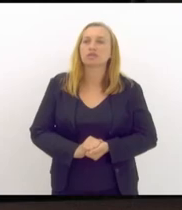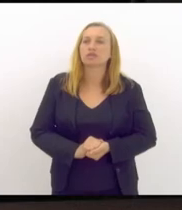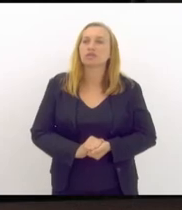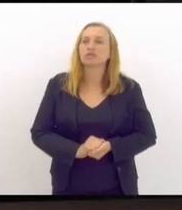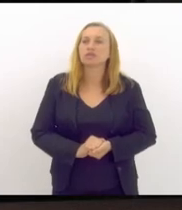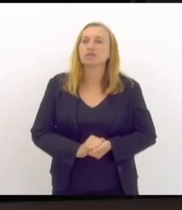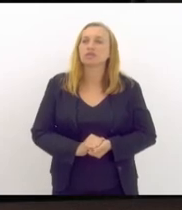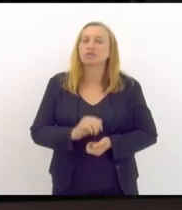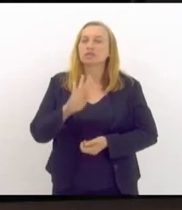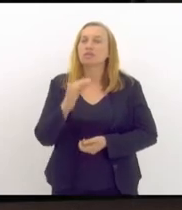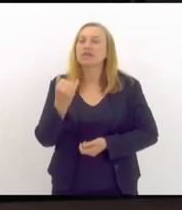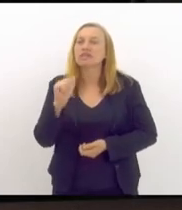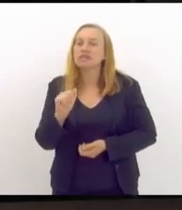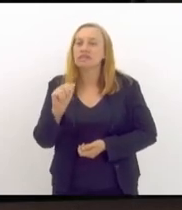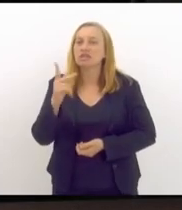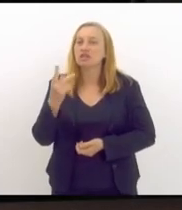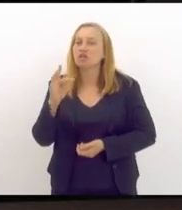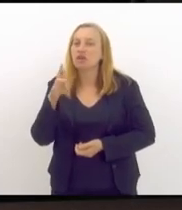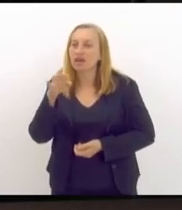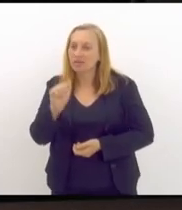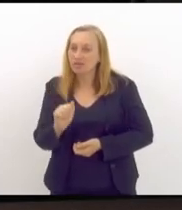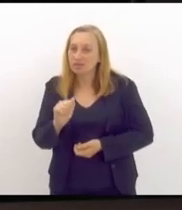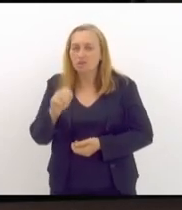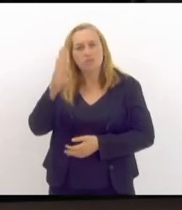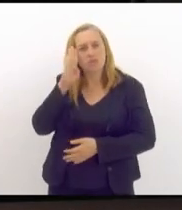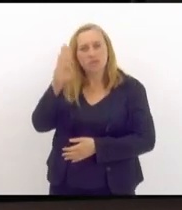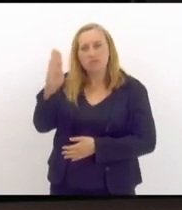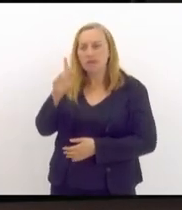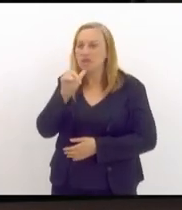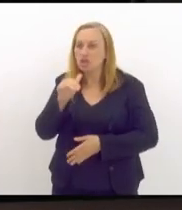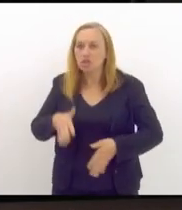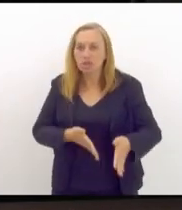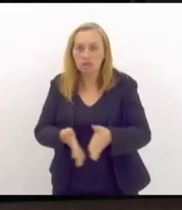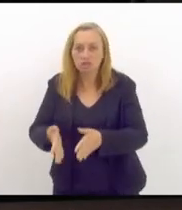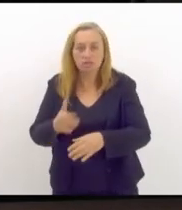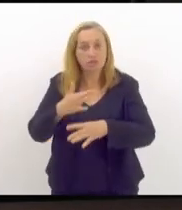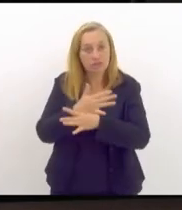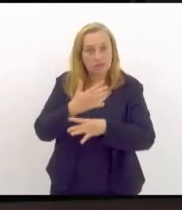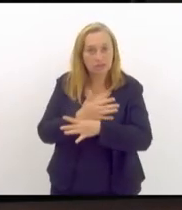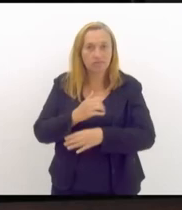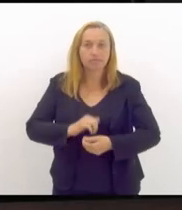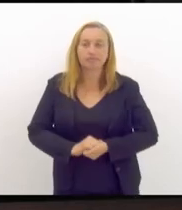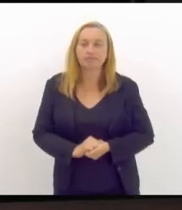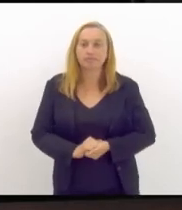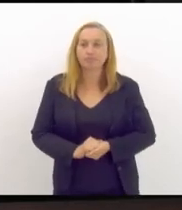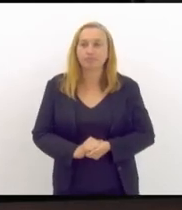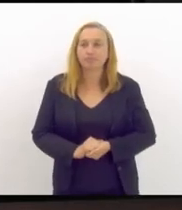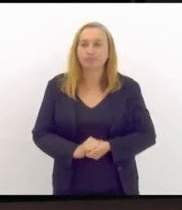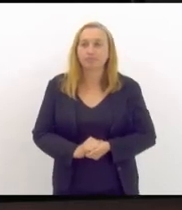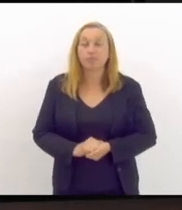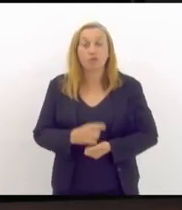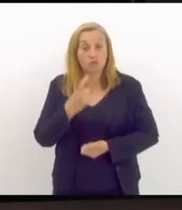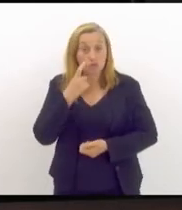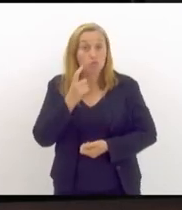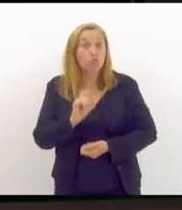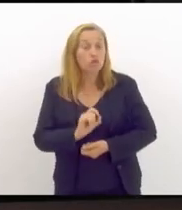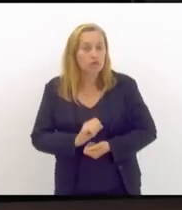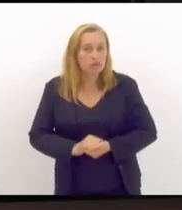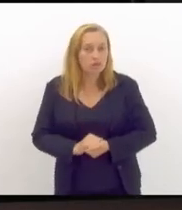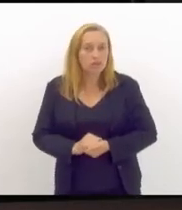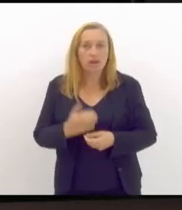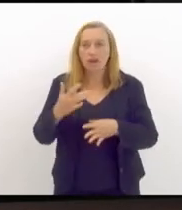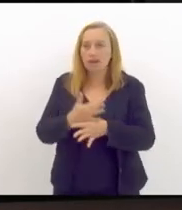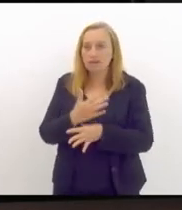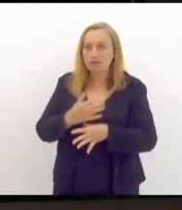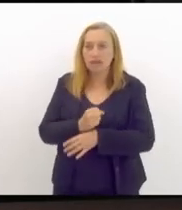com bacias hidrográficas dos principais rios da cidade visto que a